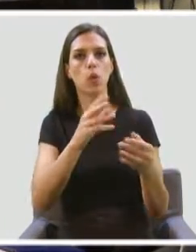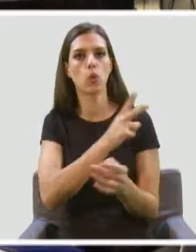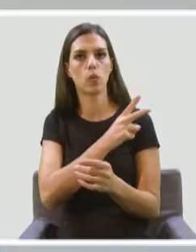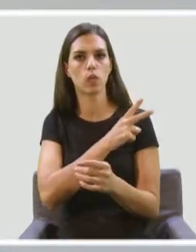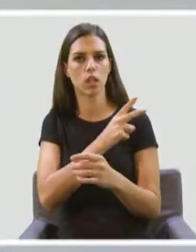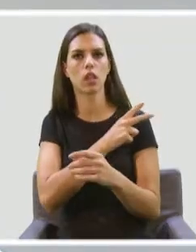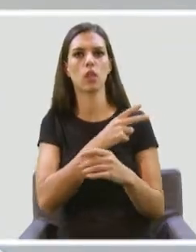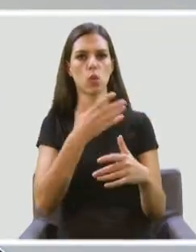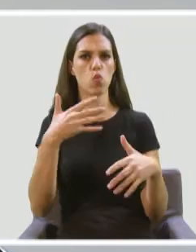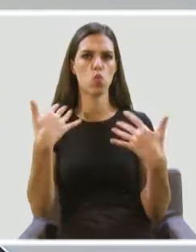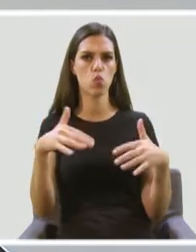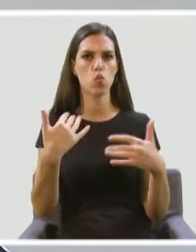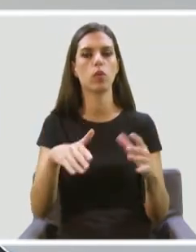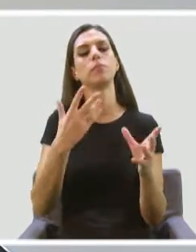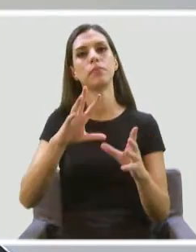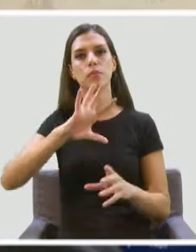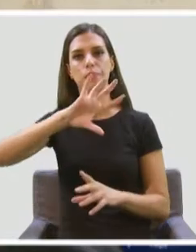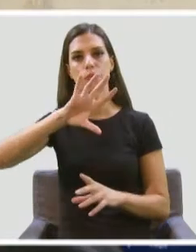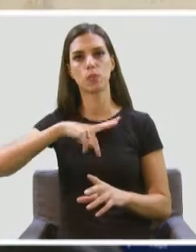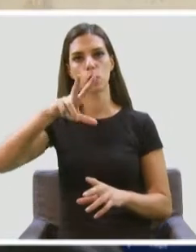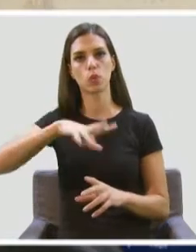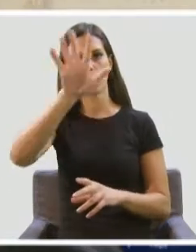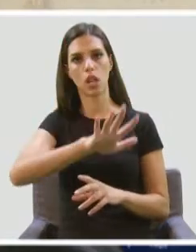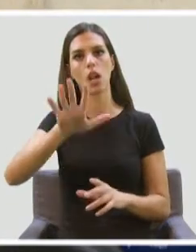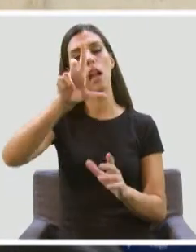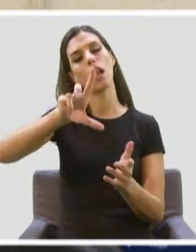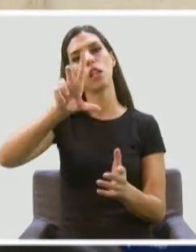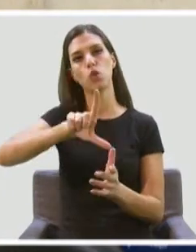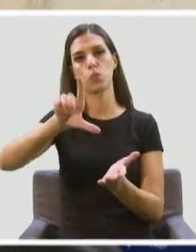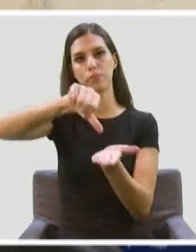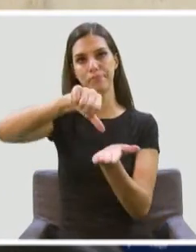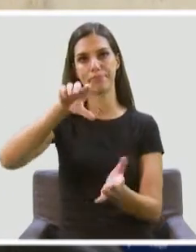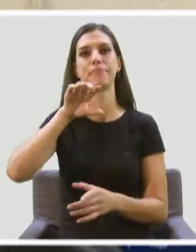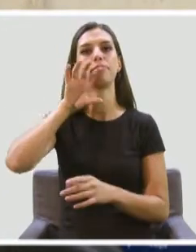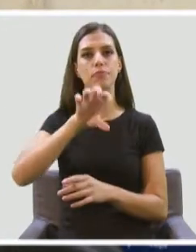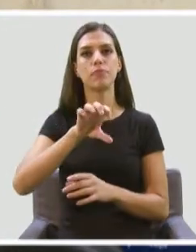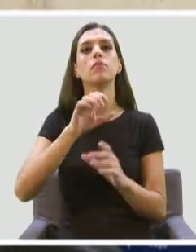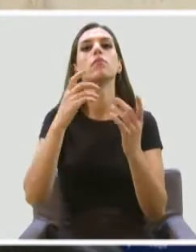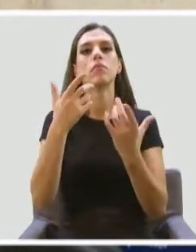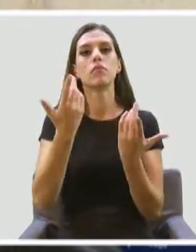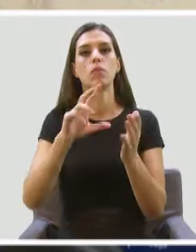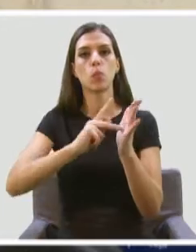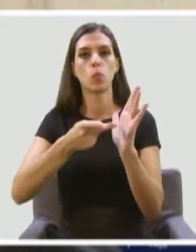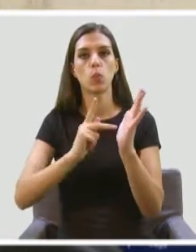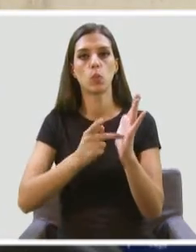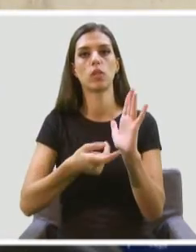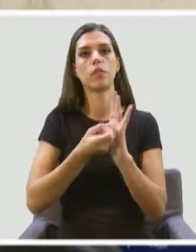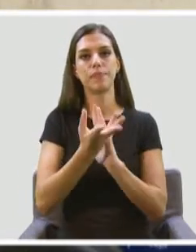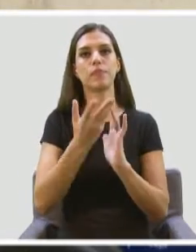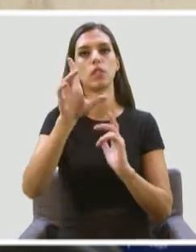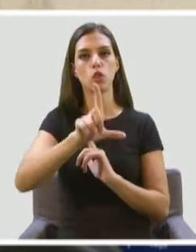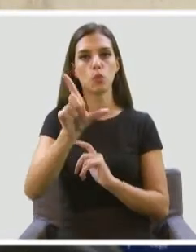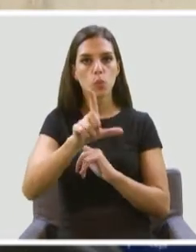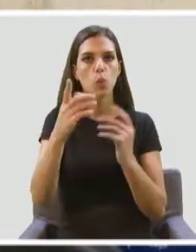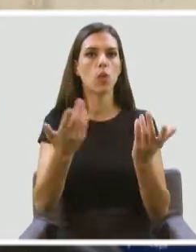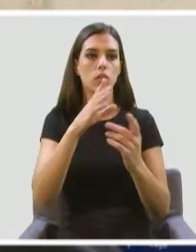mais prestigiadas universidades do país, sediadas na zona de Lisboa, e que o Politécnico de Lisboa, ao lado